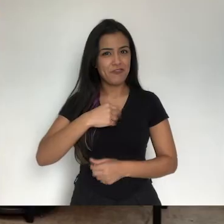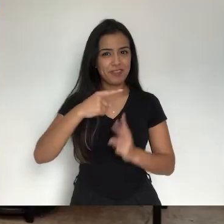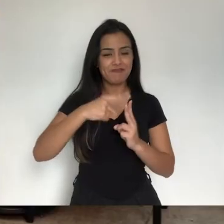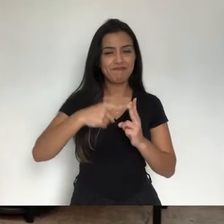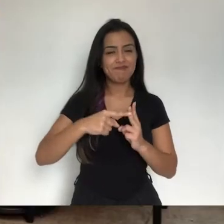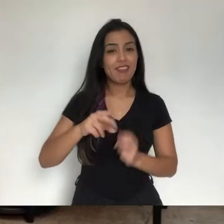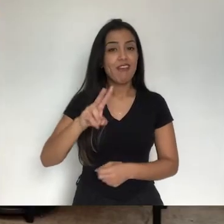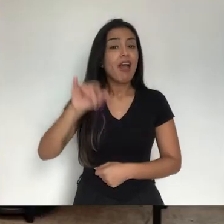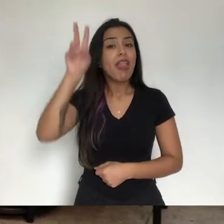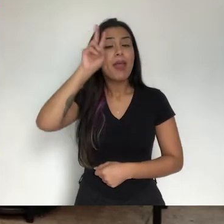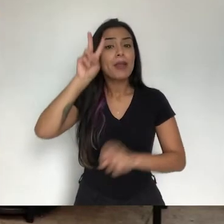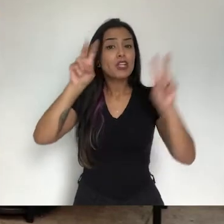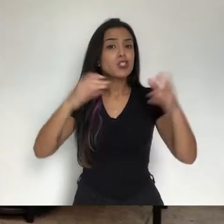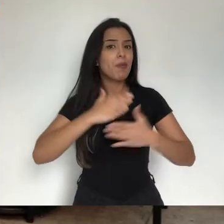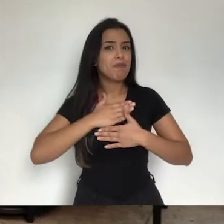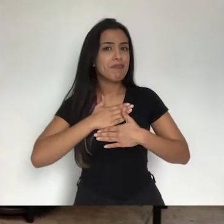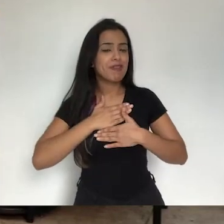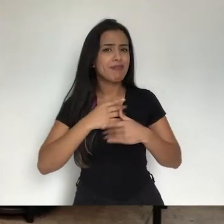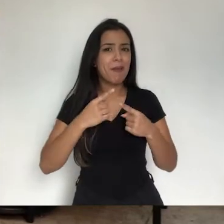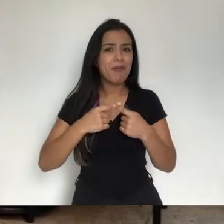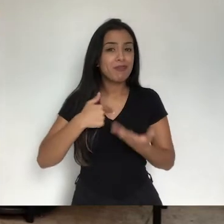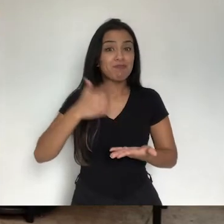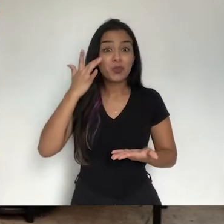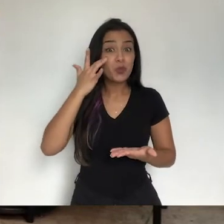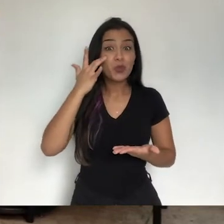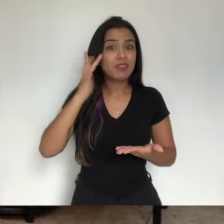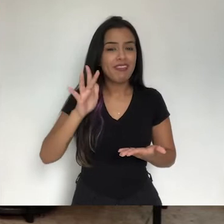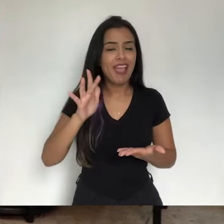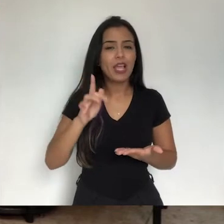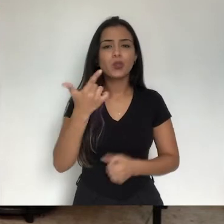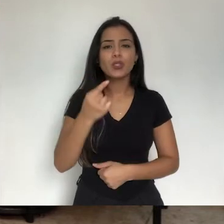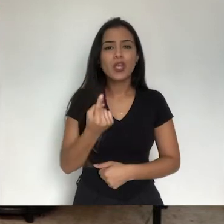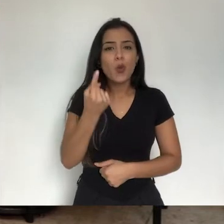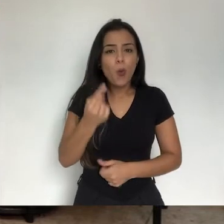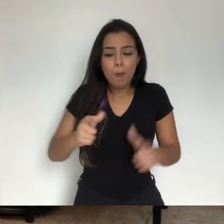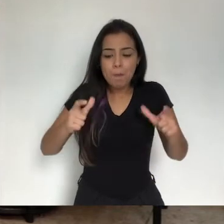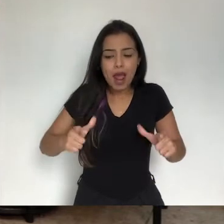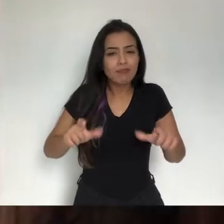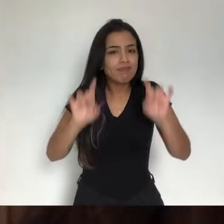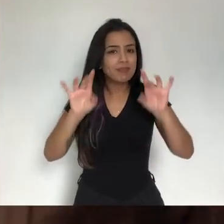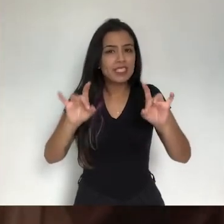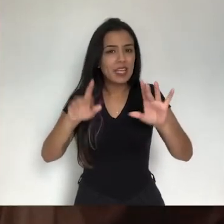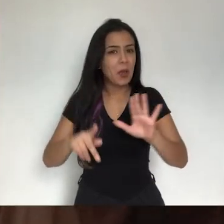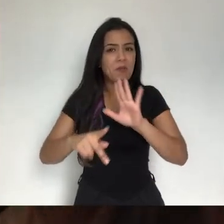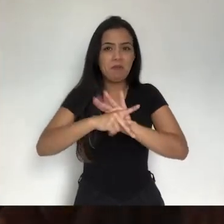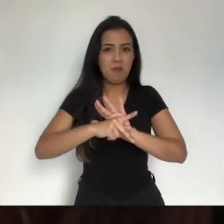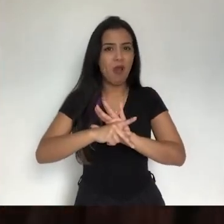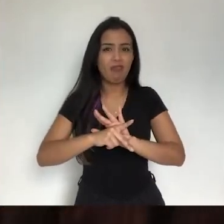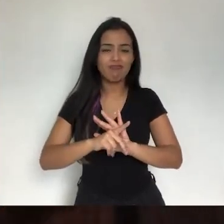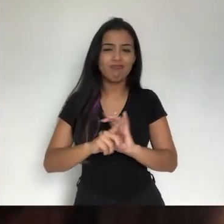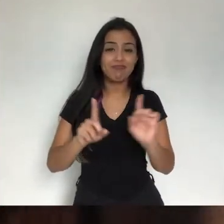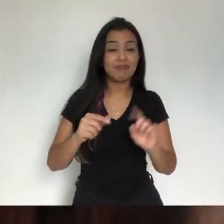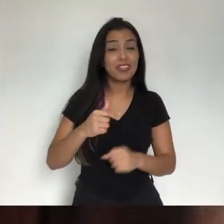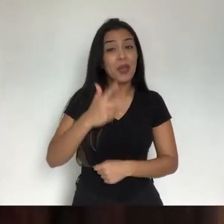do qual era a minha cozinha, assim. E eu não sei muito dizer se, assim, não tem um prato especial que eu faça. É, eu